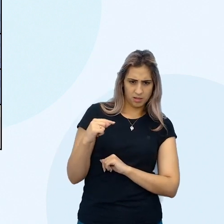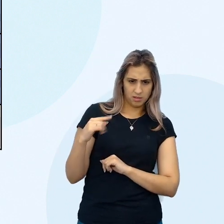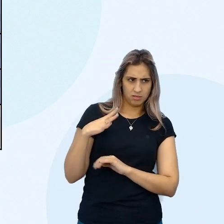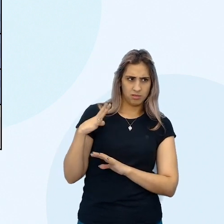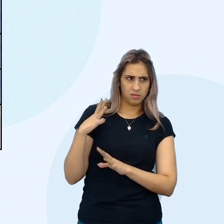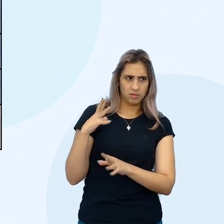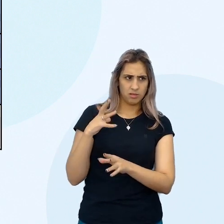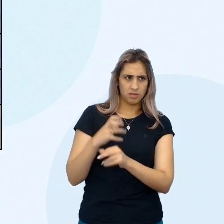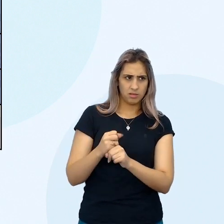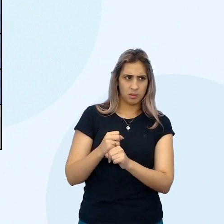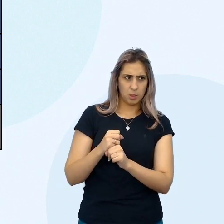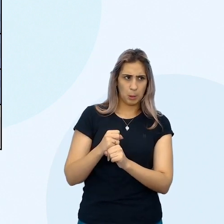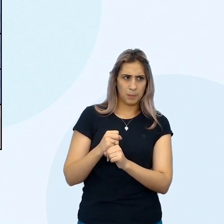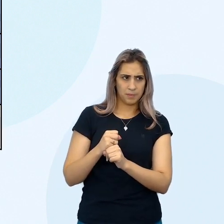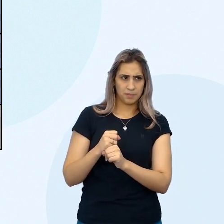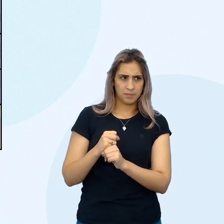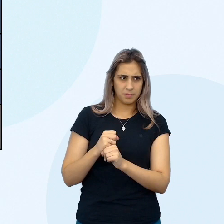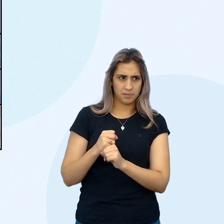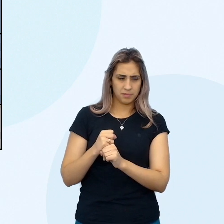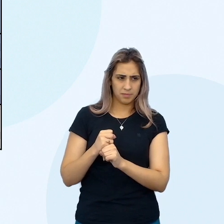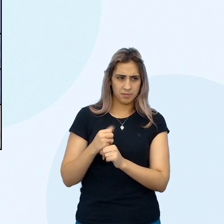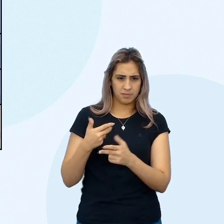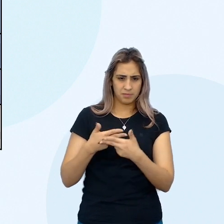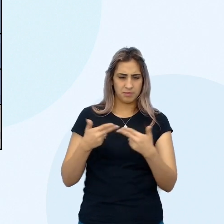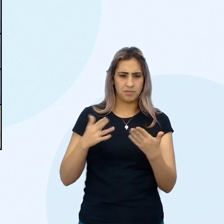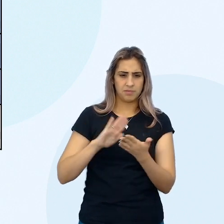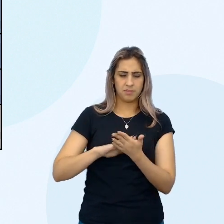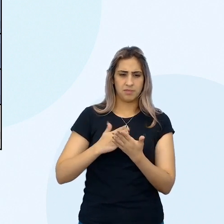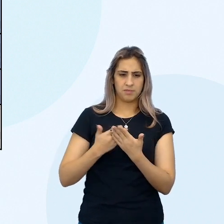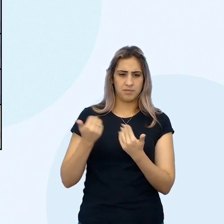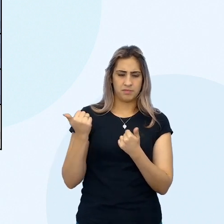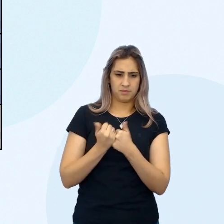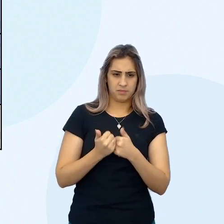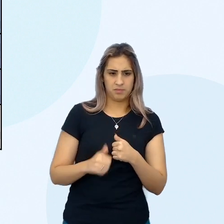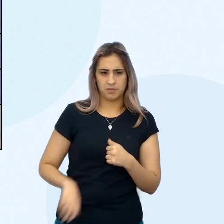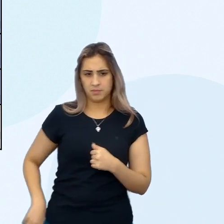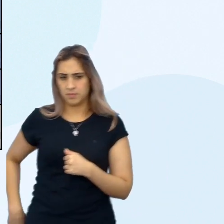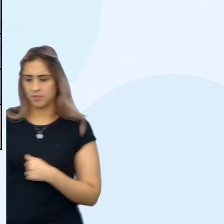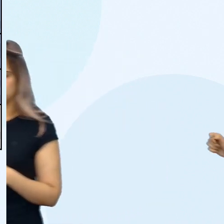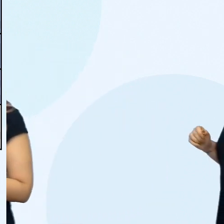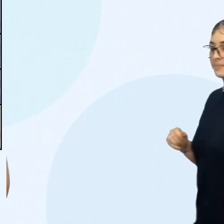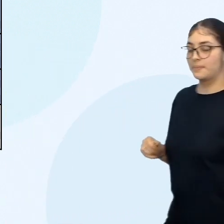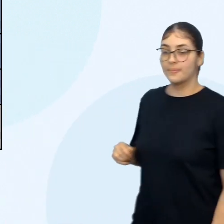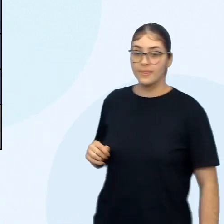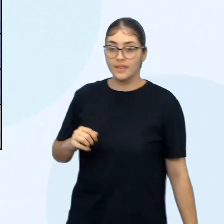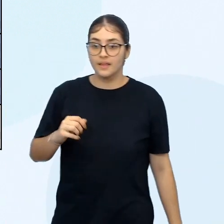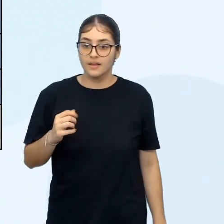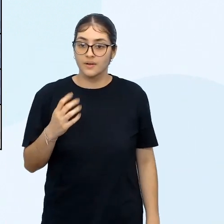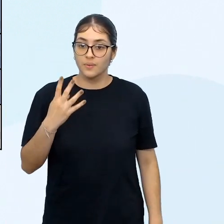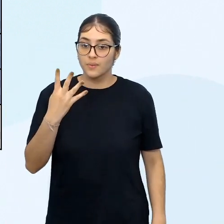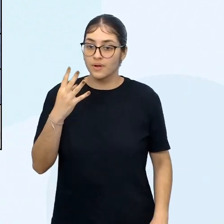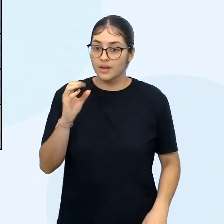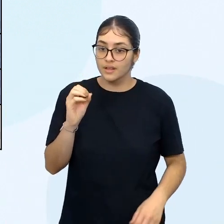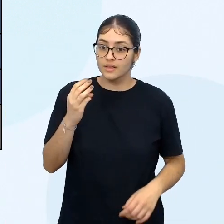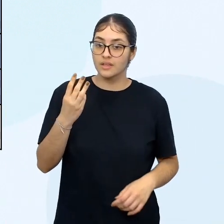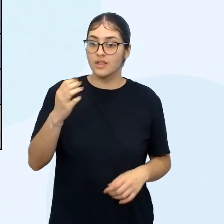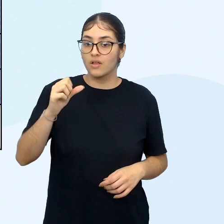eles sem o sinal de menos, pode ser? Pode. Então vai lá. 40. 39,5. 40 de novo,